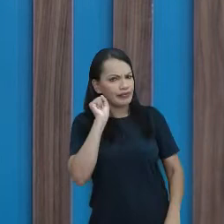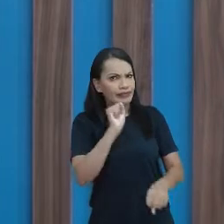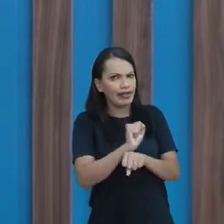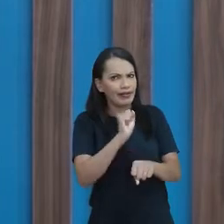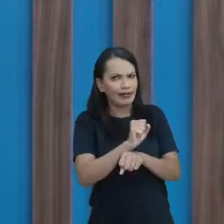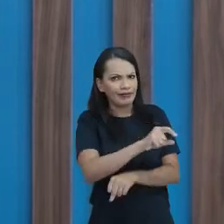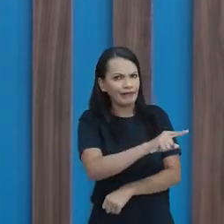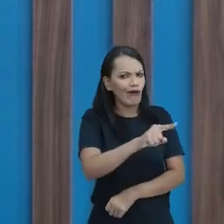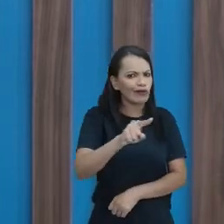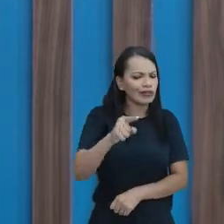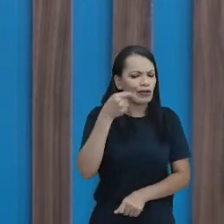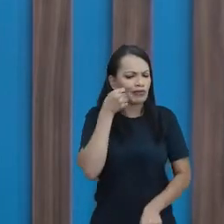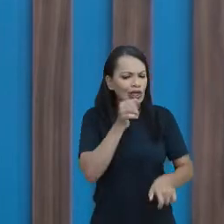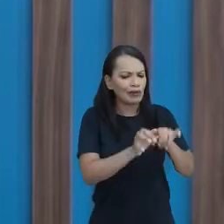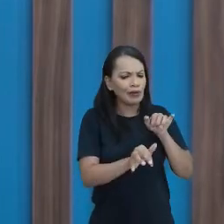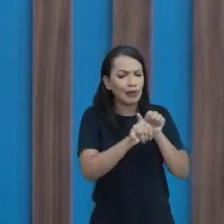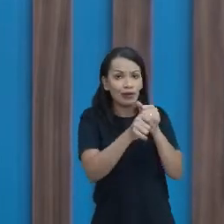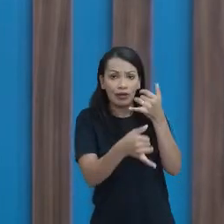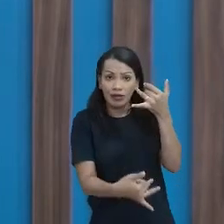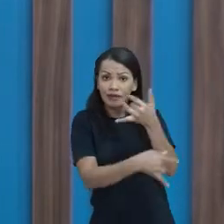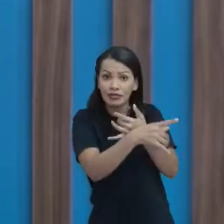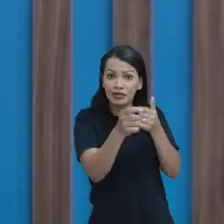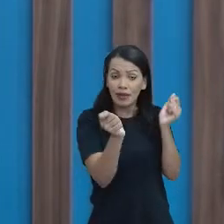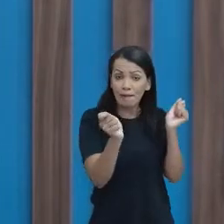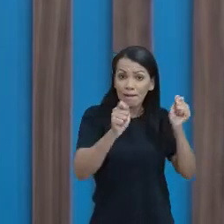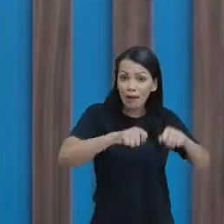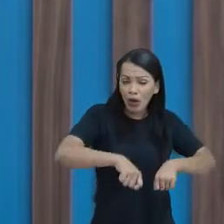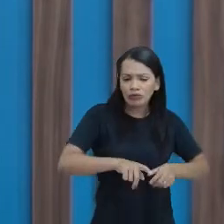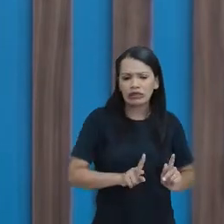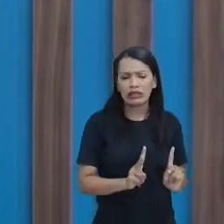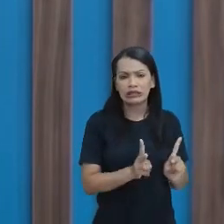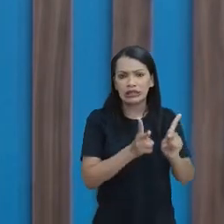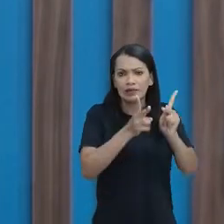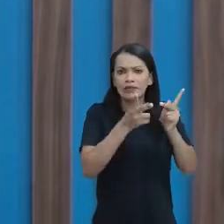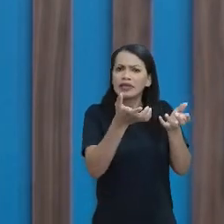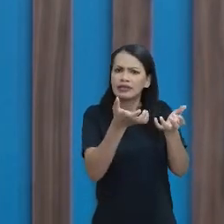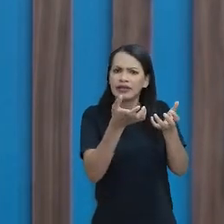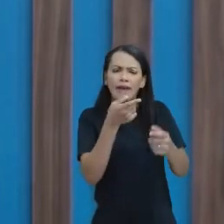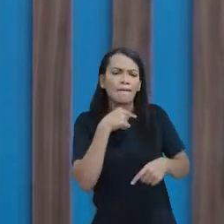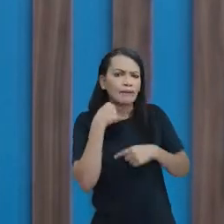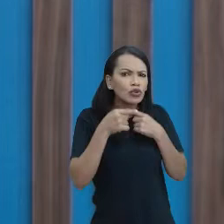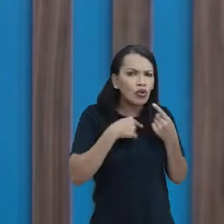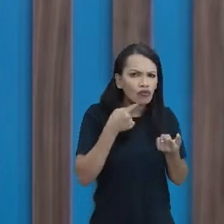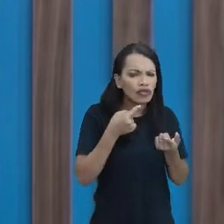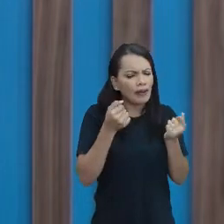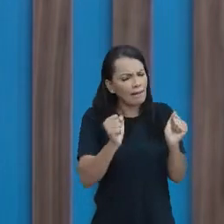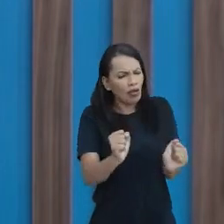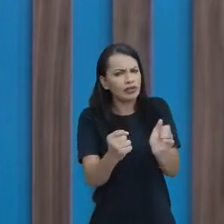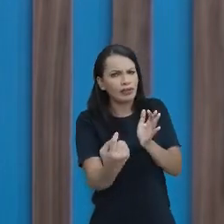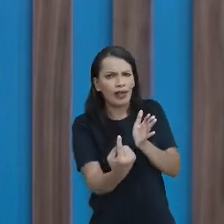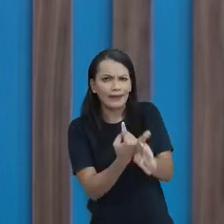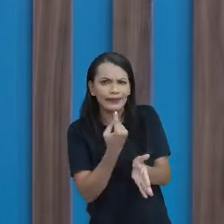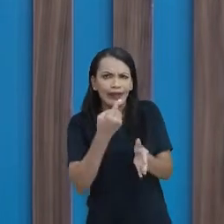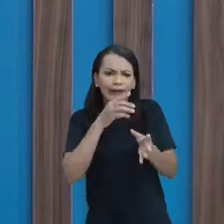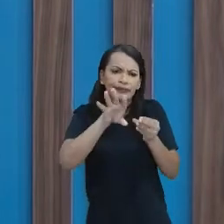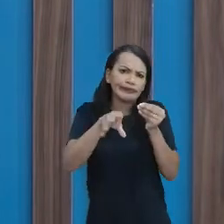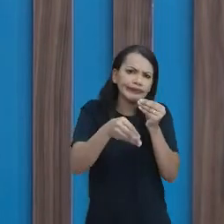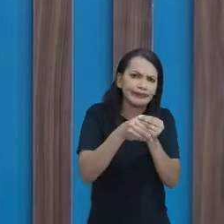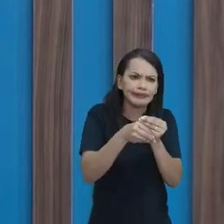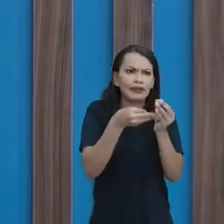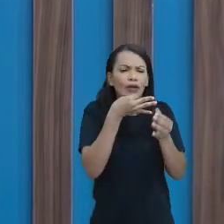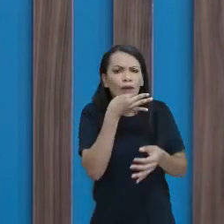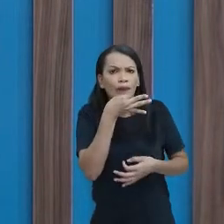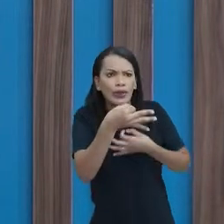ajeitando aqui o nosso chat para que você possa aí, sempre que você quiser perguntar, tirar uma dúvida, dar uma sugestão, não é?